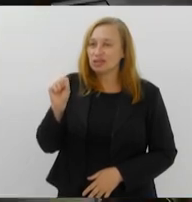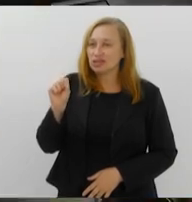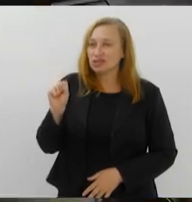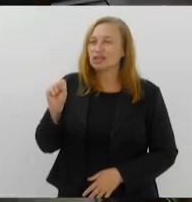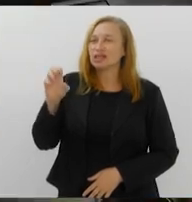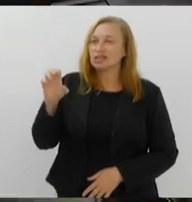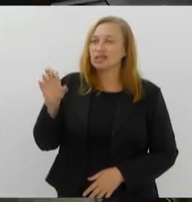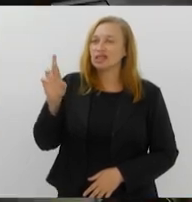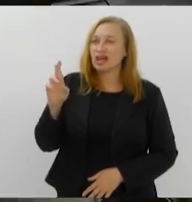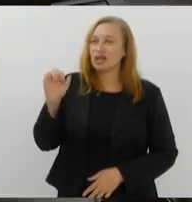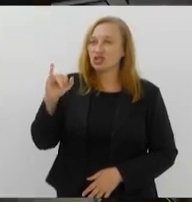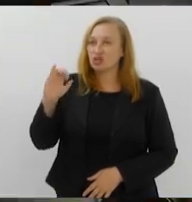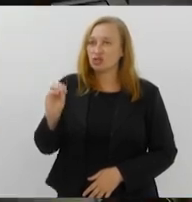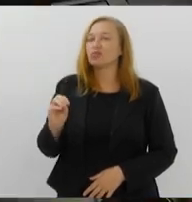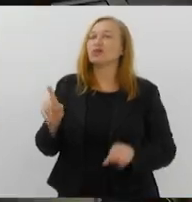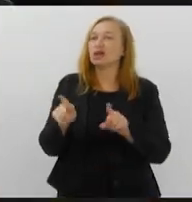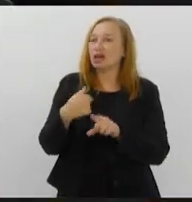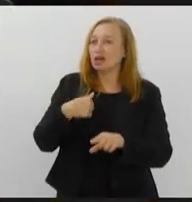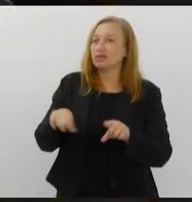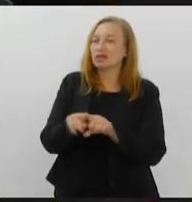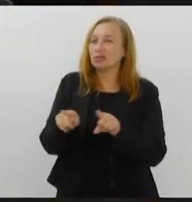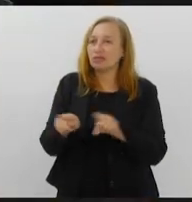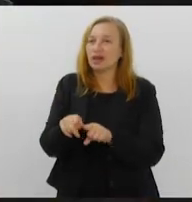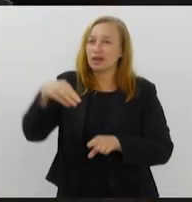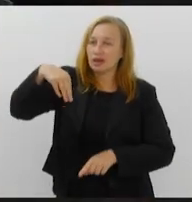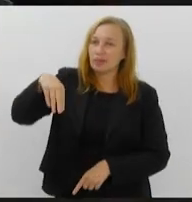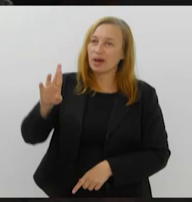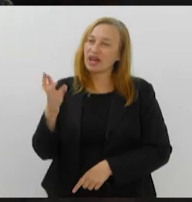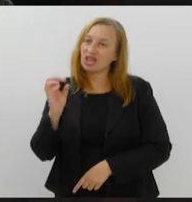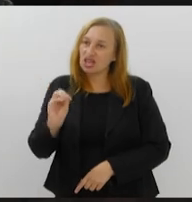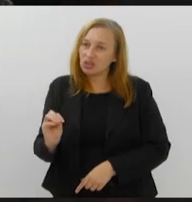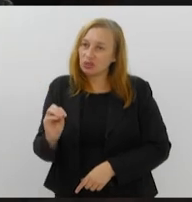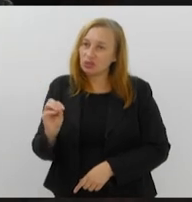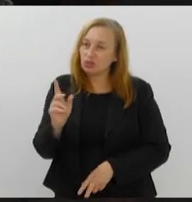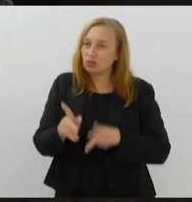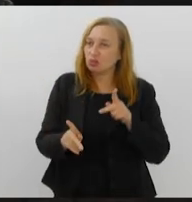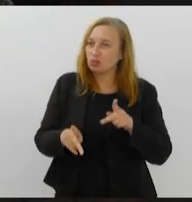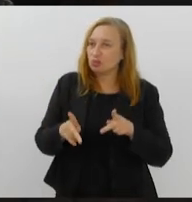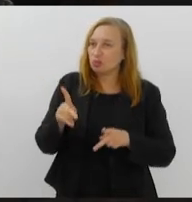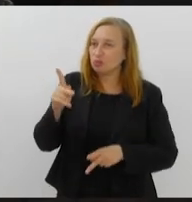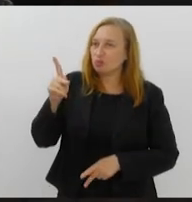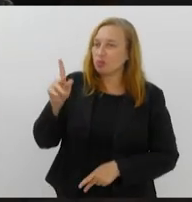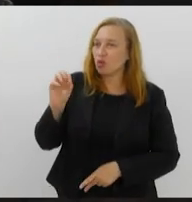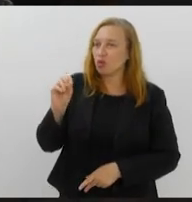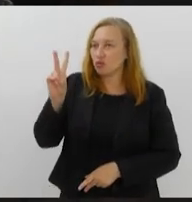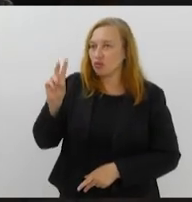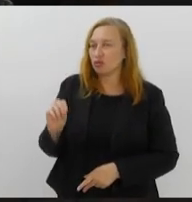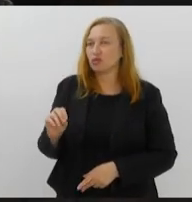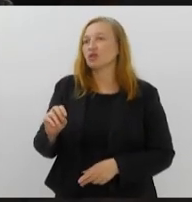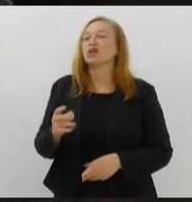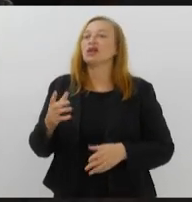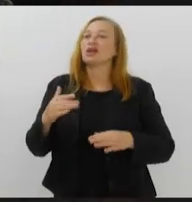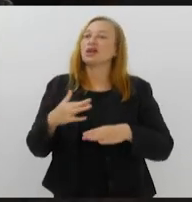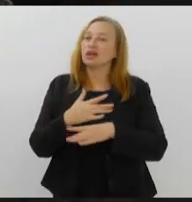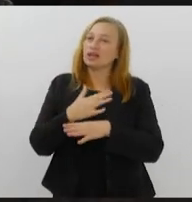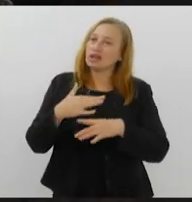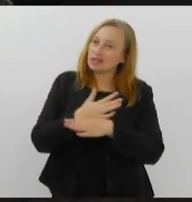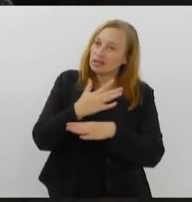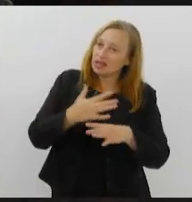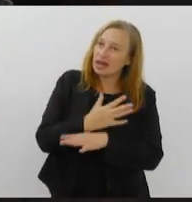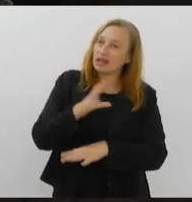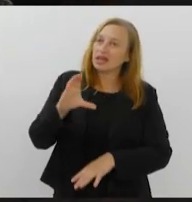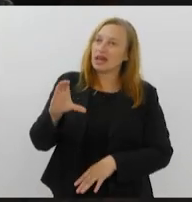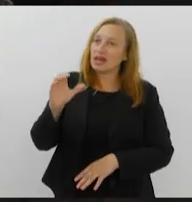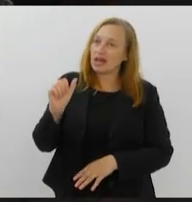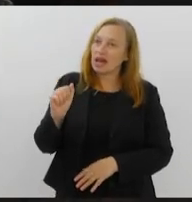bem-vindo. Também anunciar a presença do Marquinho do Povo, que é vereador de Cachoeira de Macacu. Seja muito bem-vindo. Deputado Luiz Paulo,